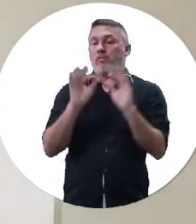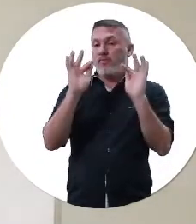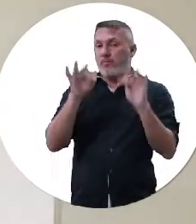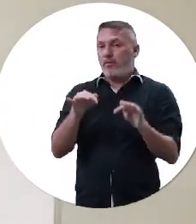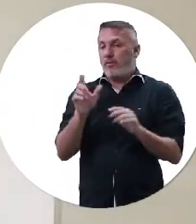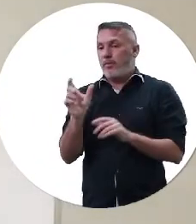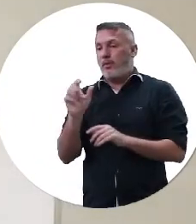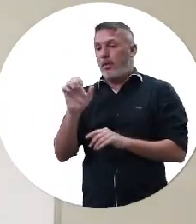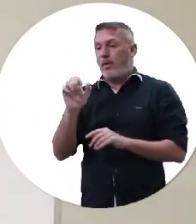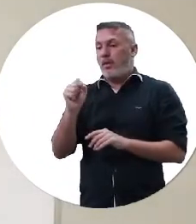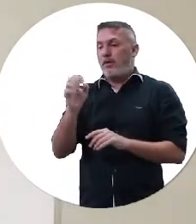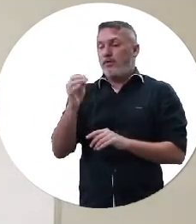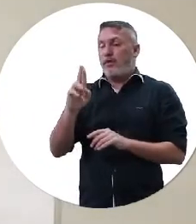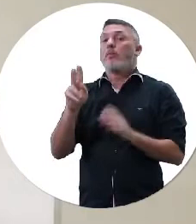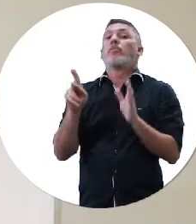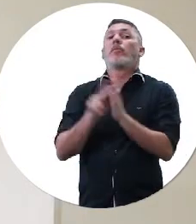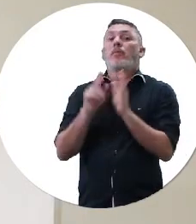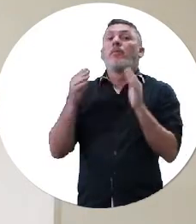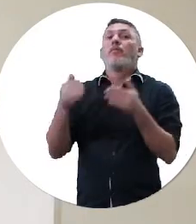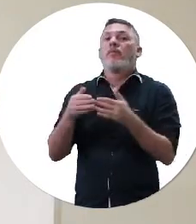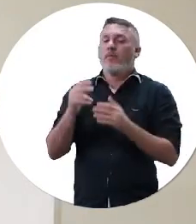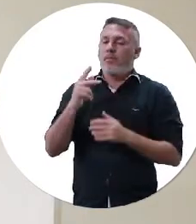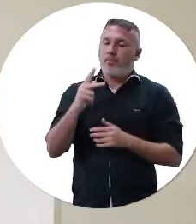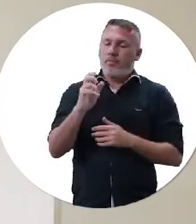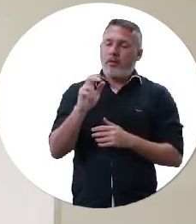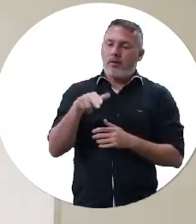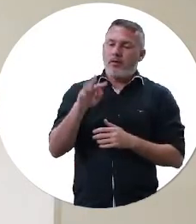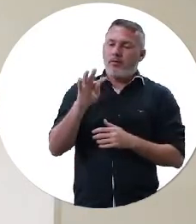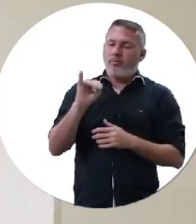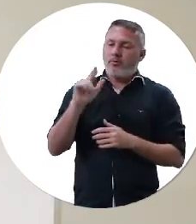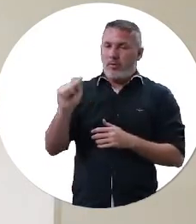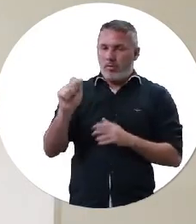Prefixo de 5 carbonos, pent.